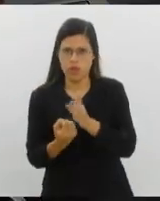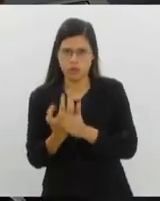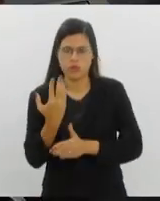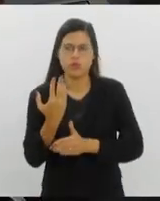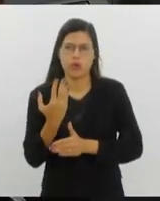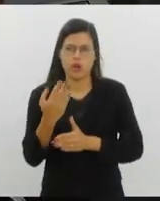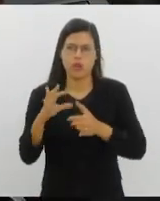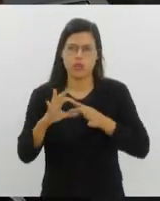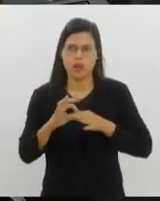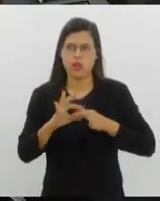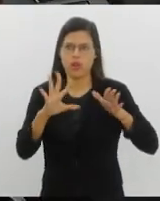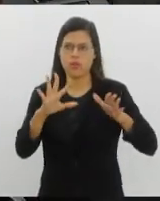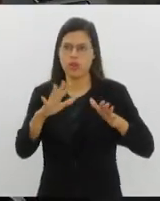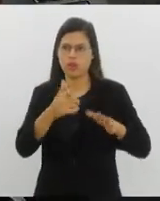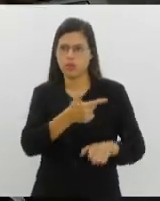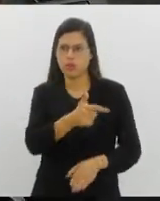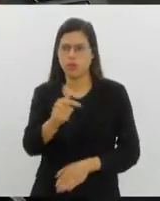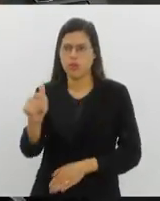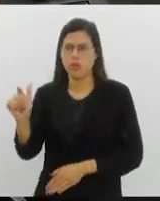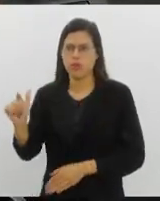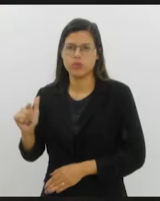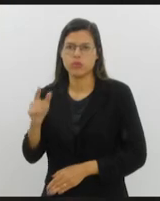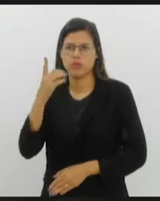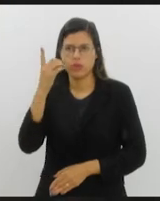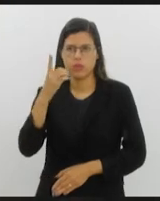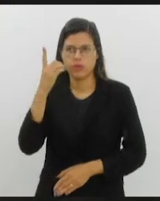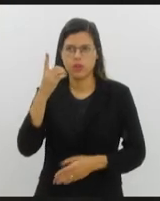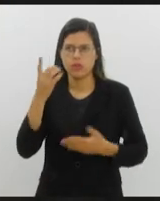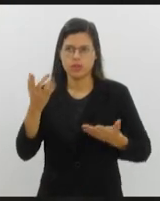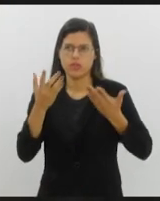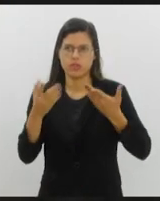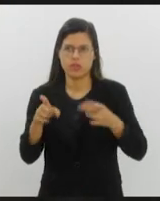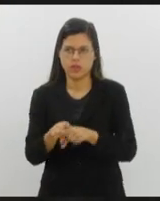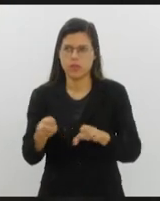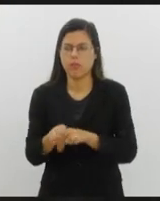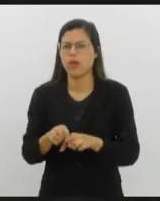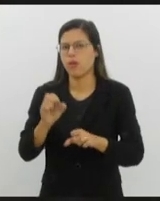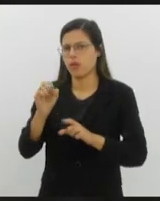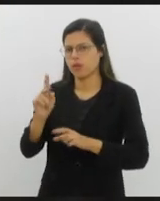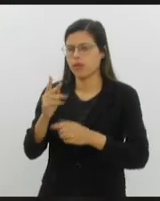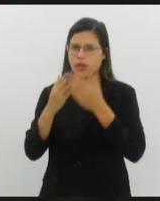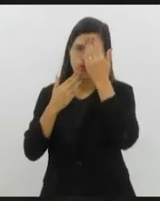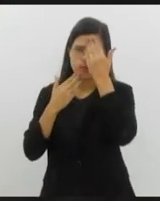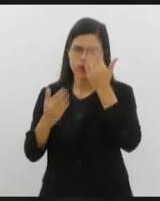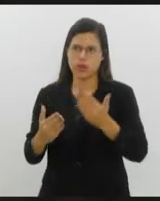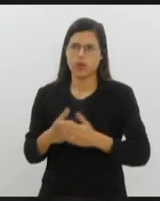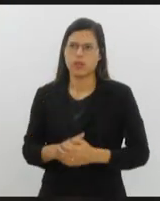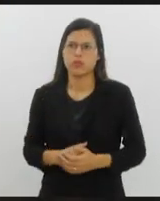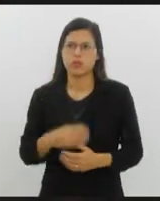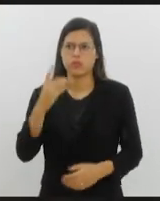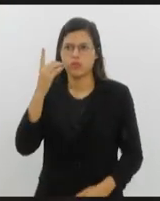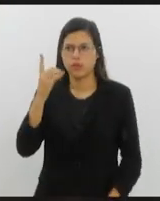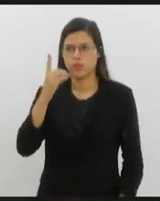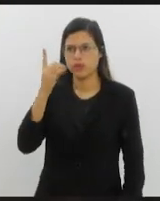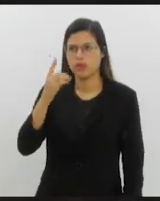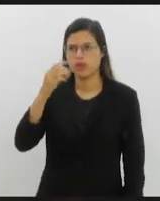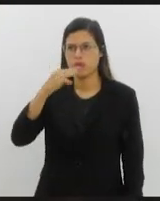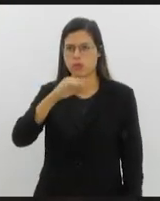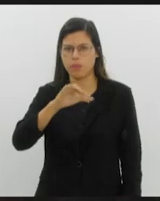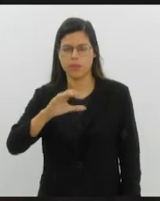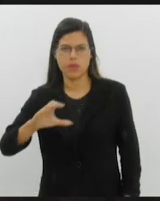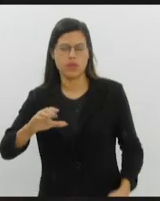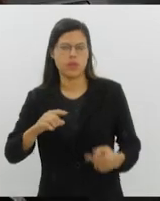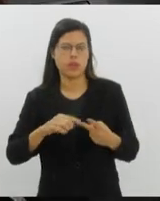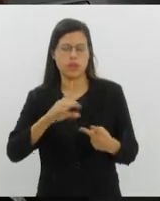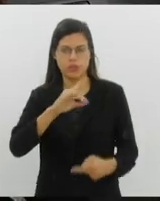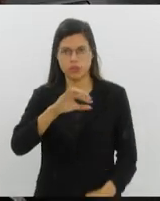ela e os demais deputados que quiserem. Ok, muito obrigado. Deputado Marquinhos, coautoria, deputado Mink, Dionísio